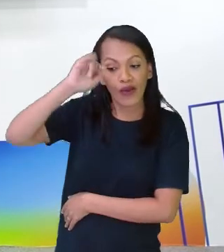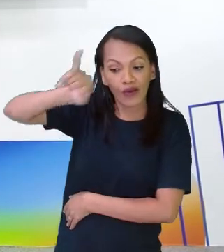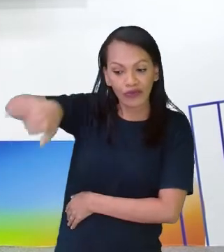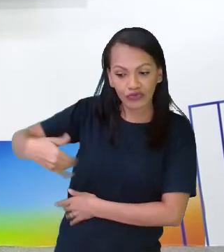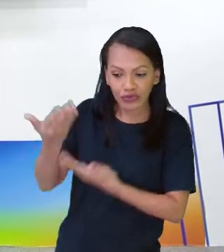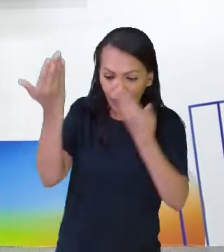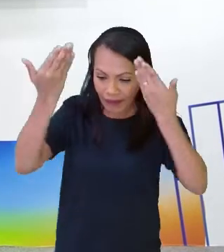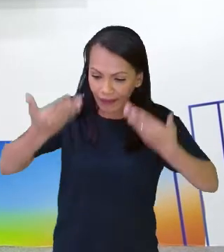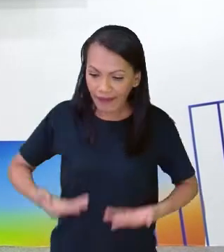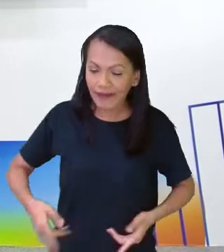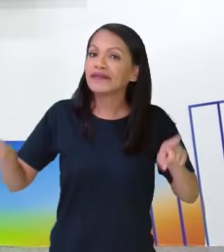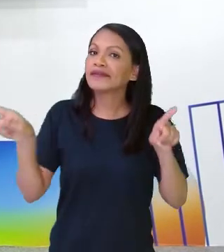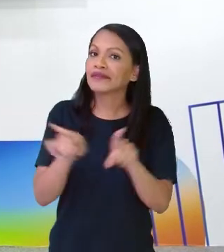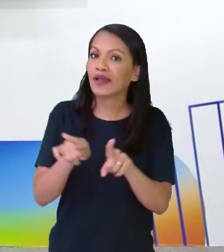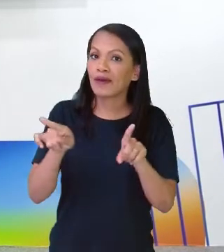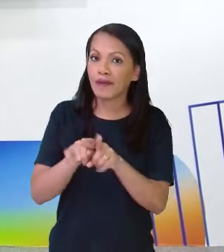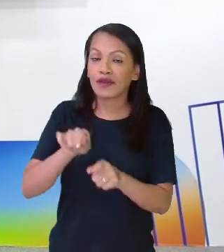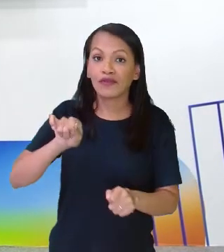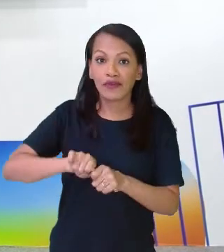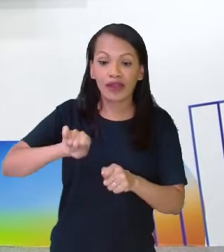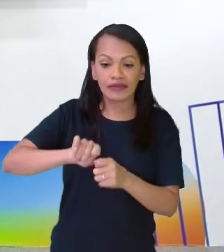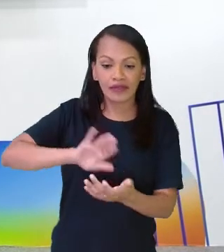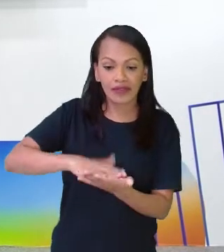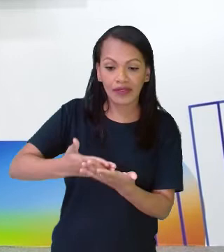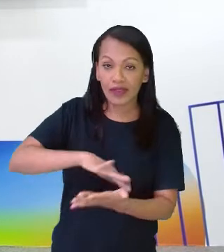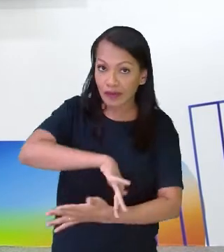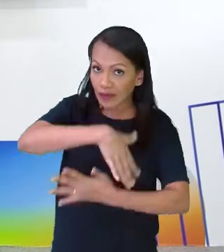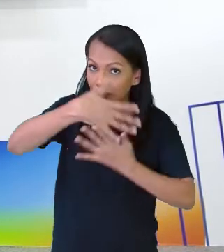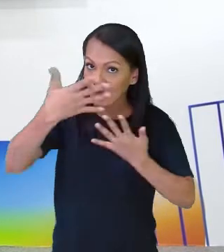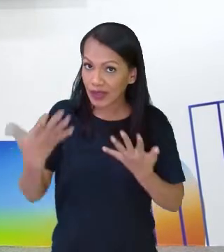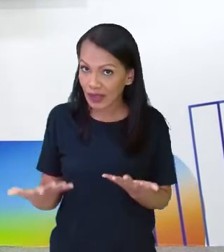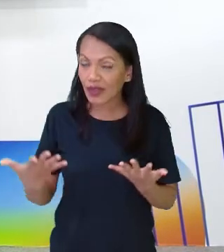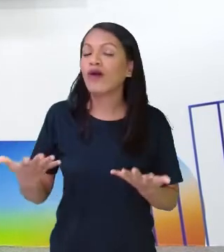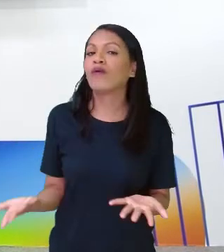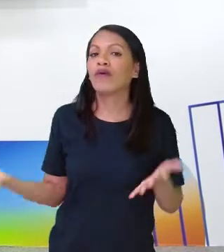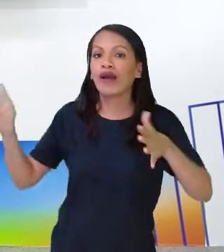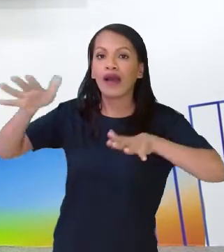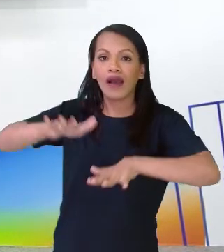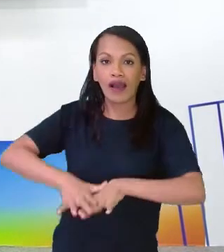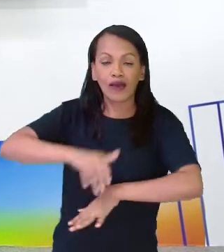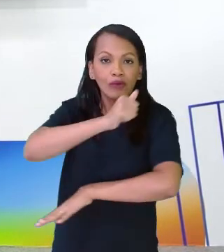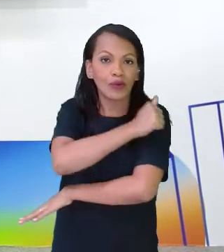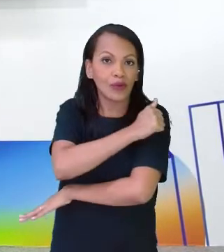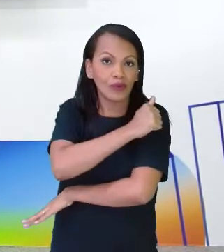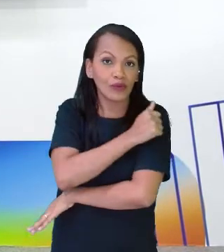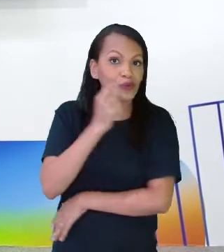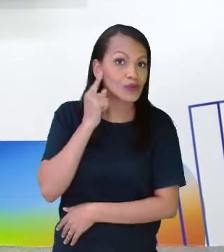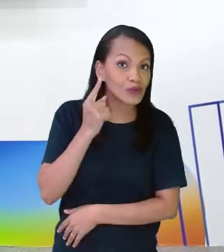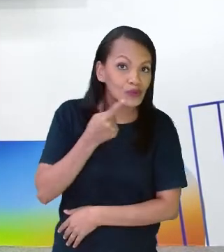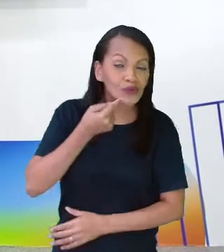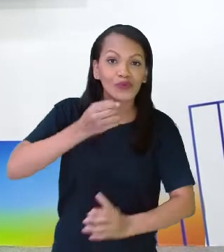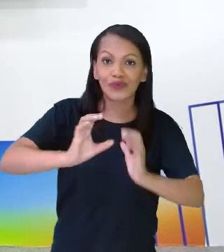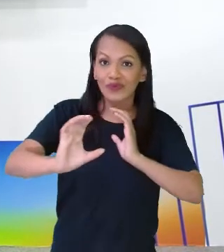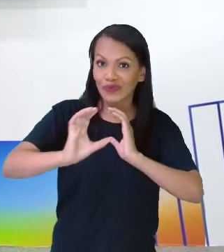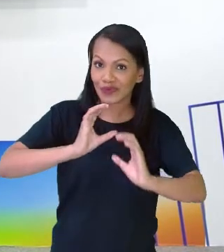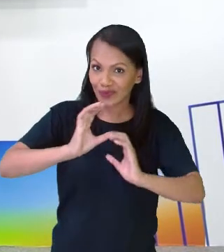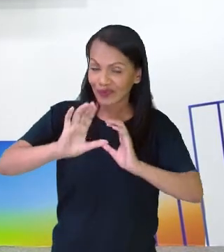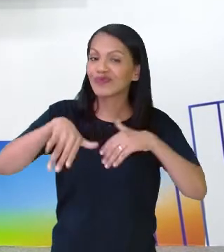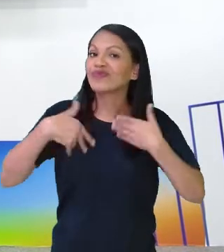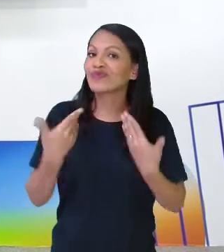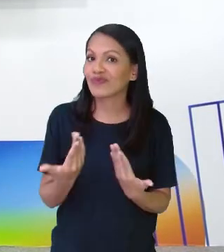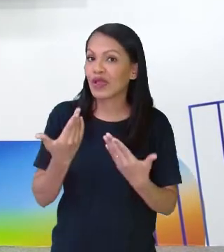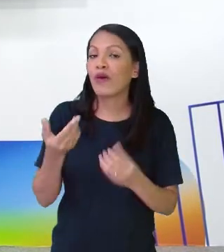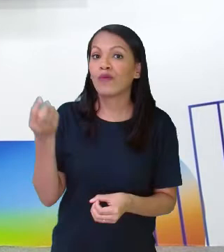por aqui também, fazendo a interpretação de Libras. Estão tornando a aula mais acessível para os nossos estudantes da